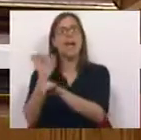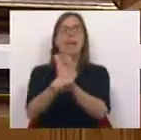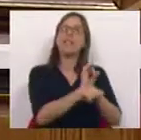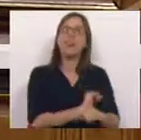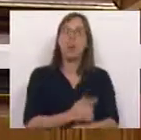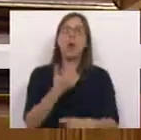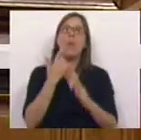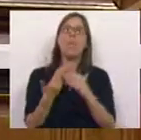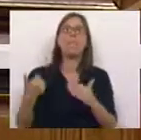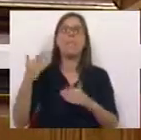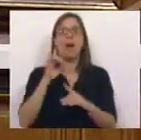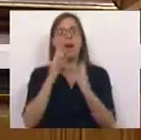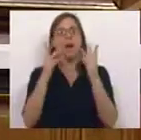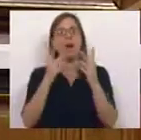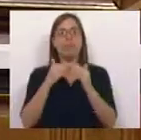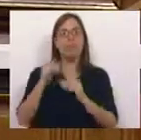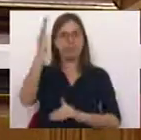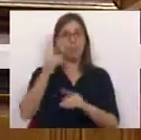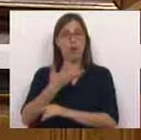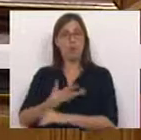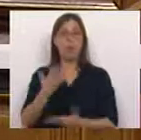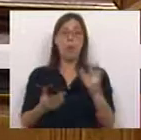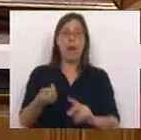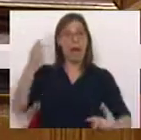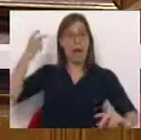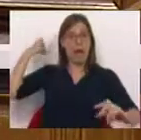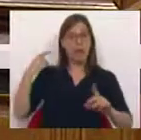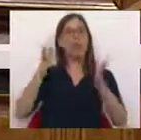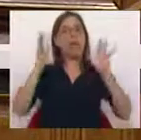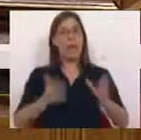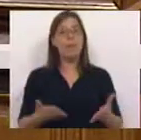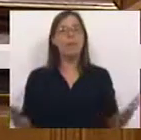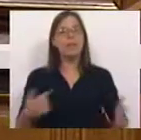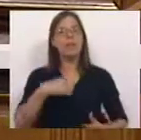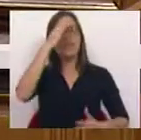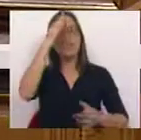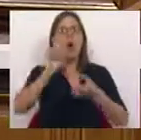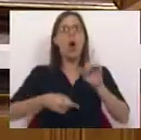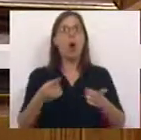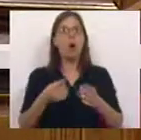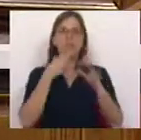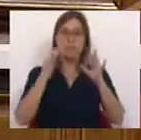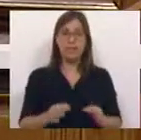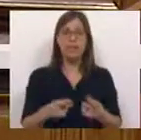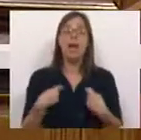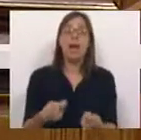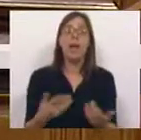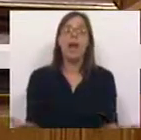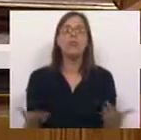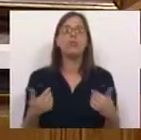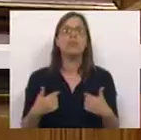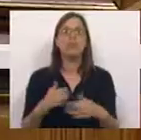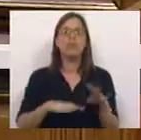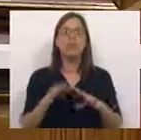cativações muito superior ao volume das cativações dos anos anteriores. E é necessário saber quais foram, em concreto, os gastos que